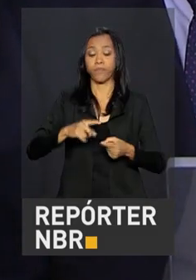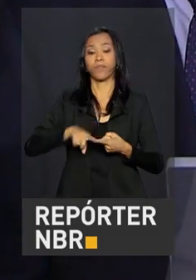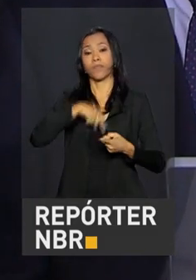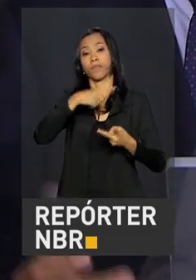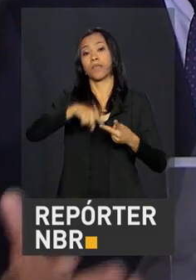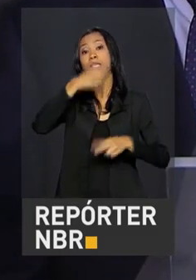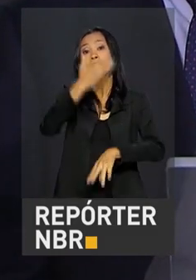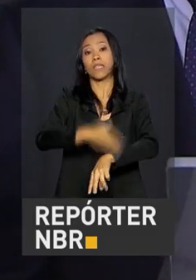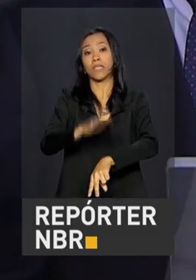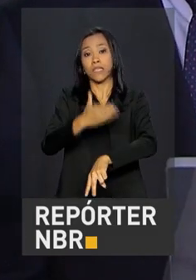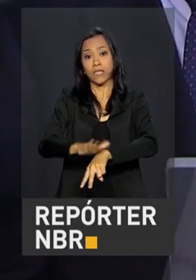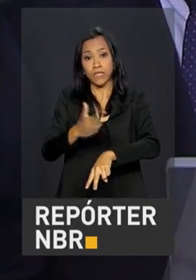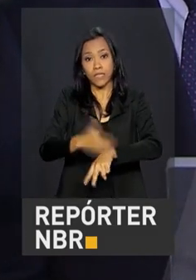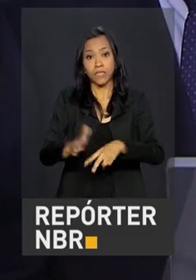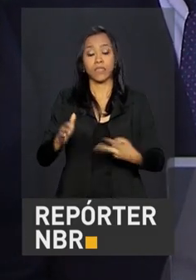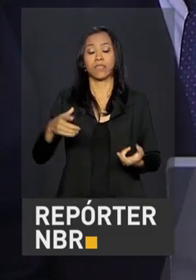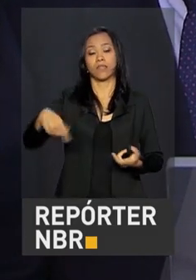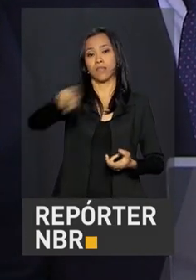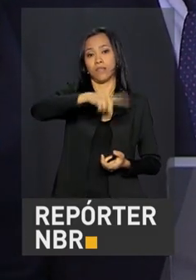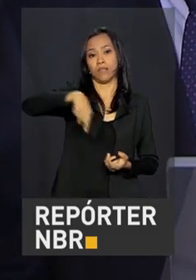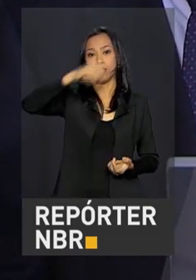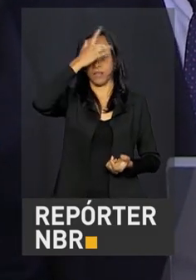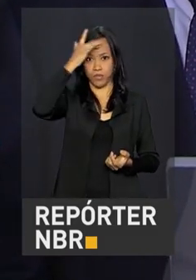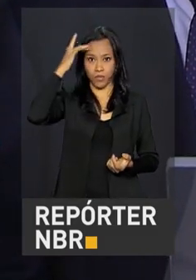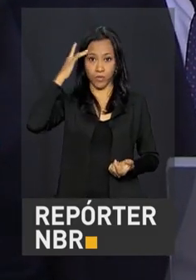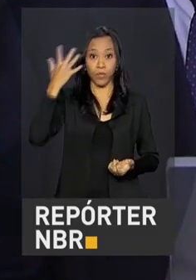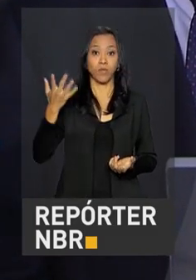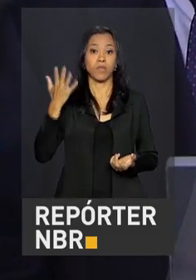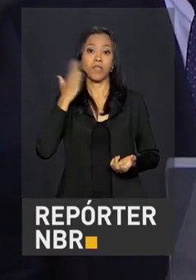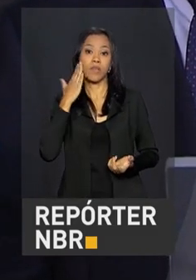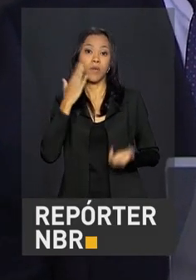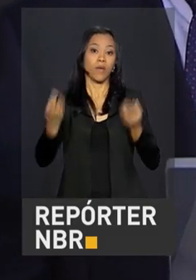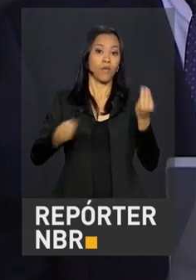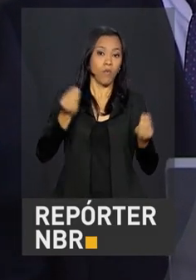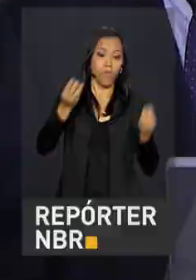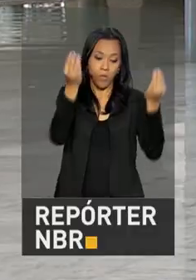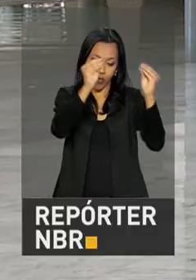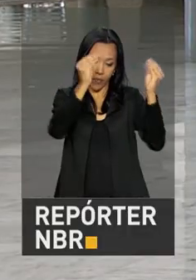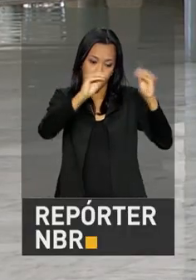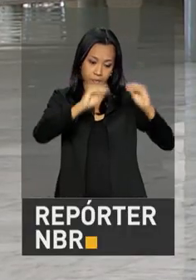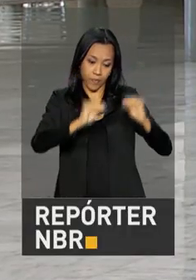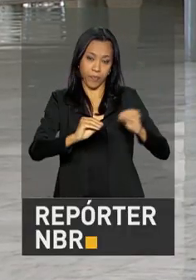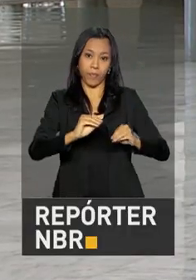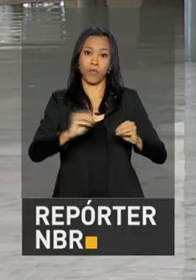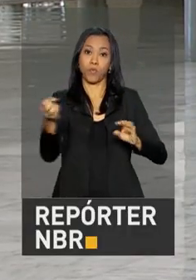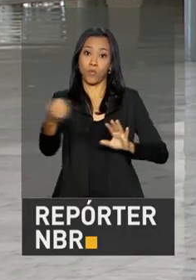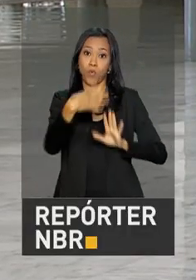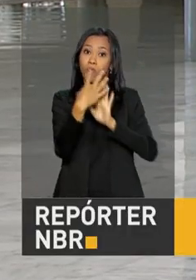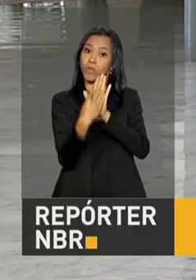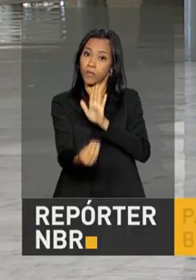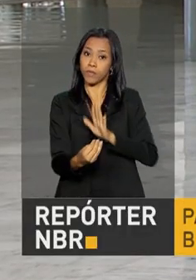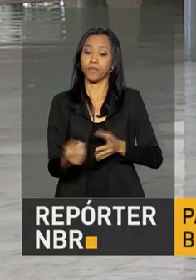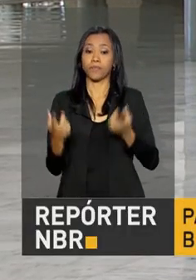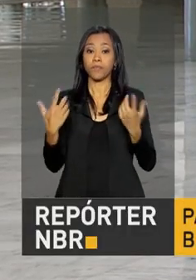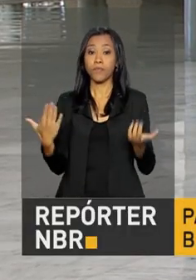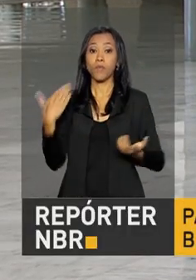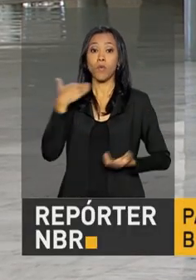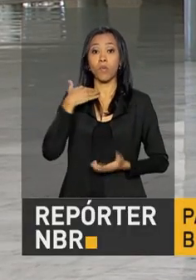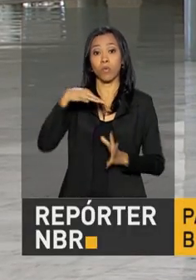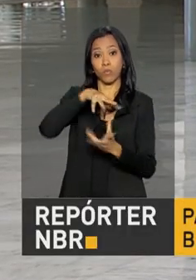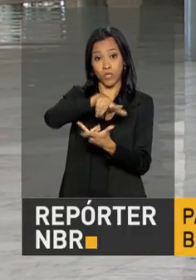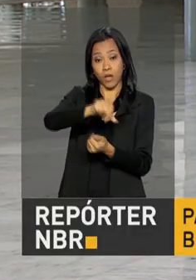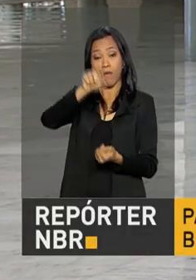capacitação do pessoal no processo de implementação da reforma do ensino médio. O Banco Mundial é uma instituição financeira